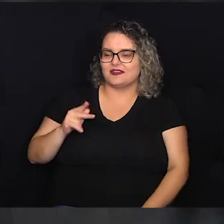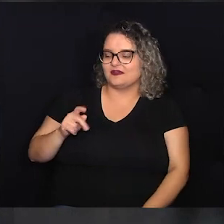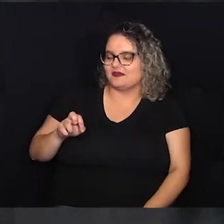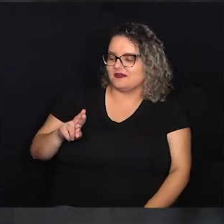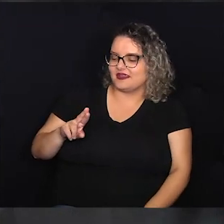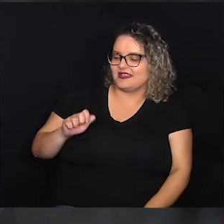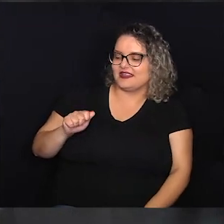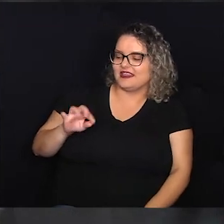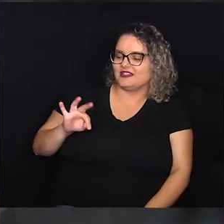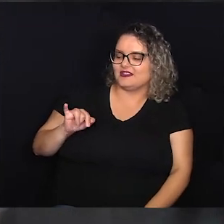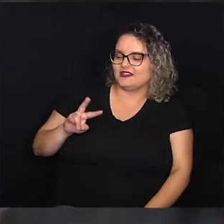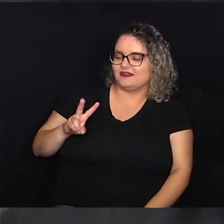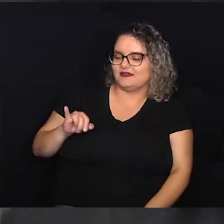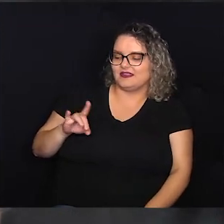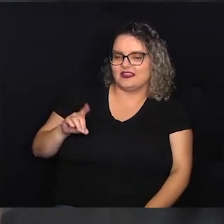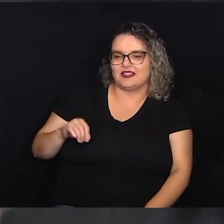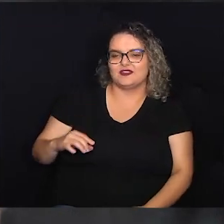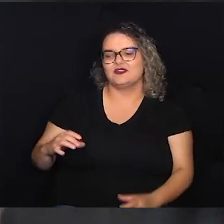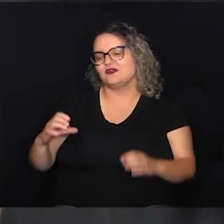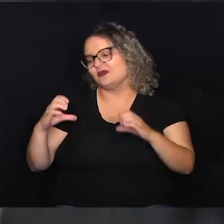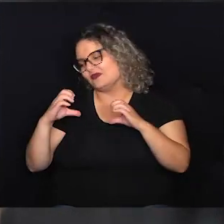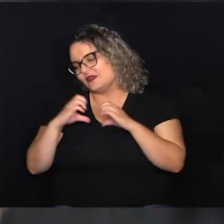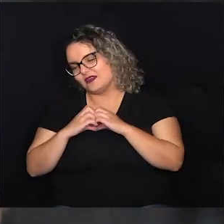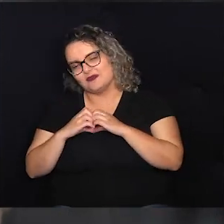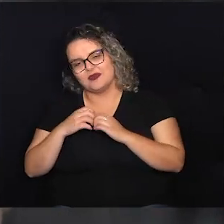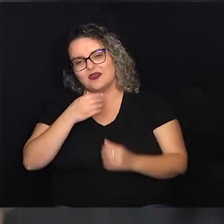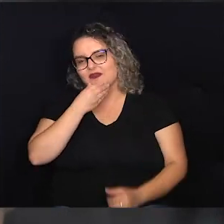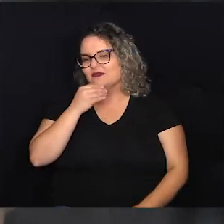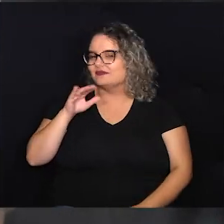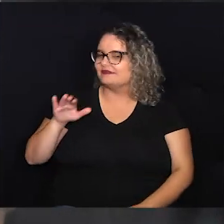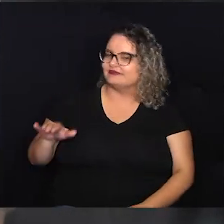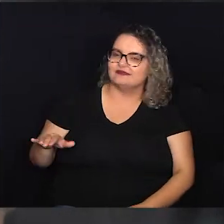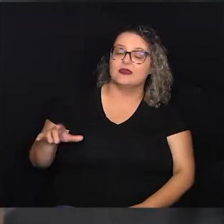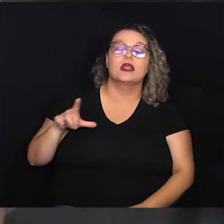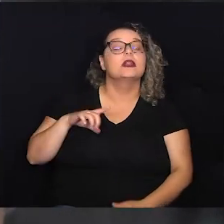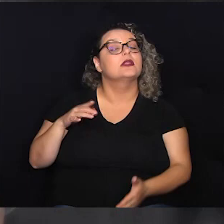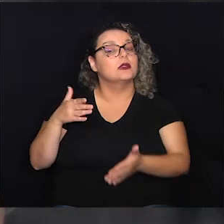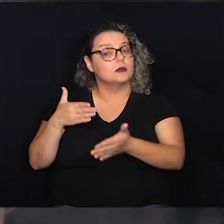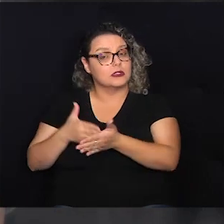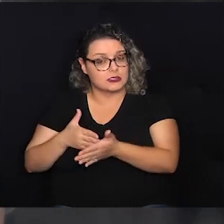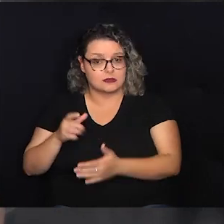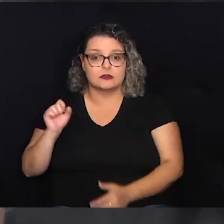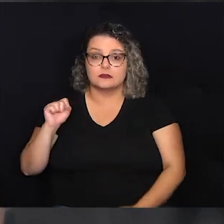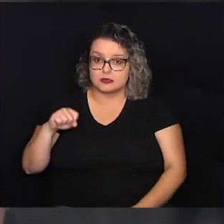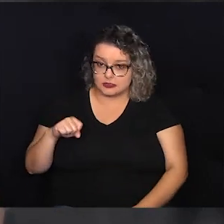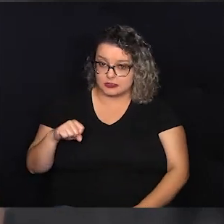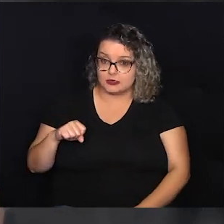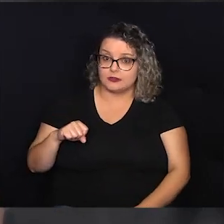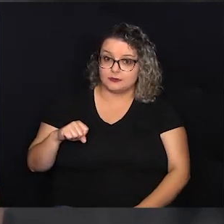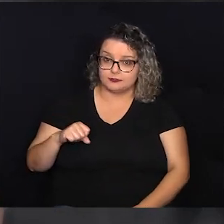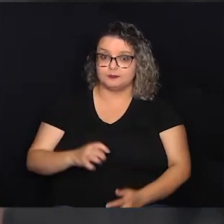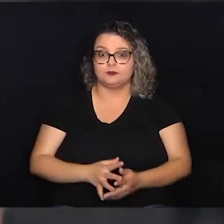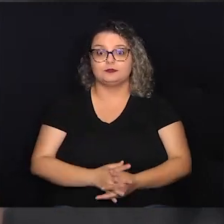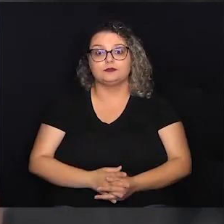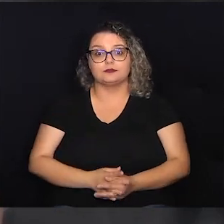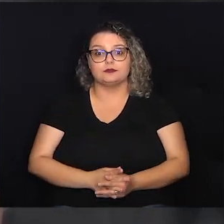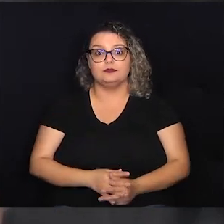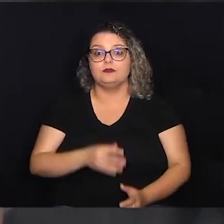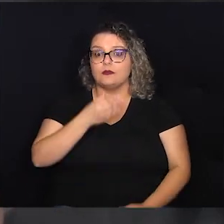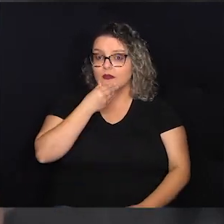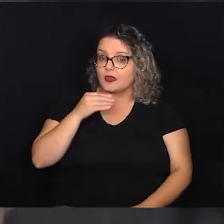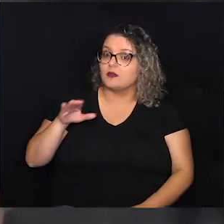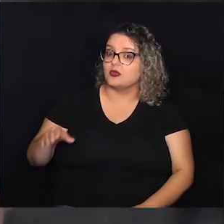exemplo, amoroso, sabe? Um menino que tem suas limitações, um menino